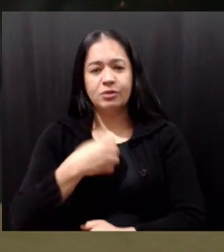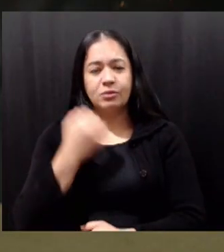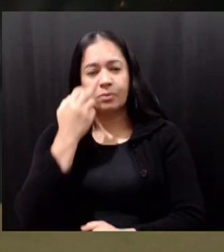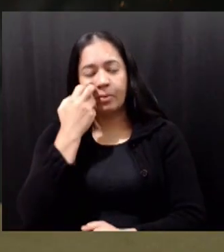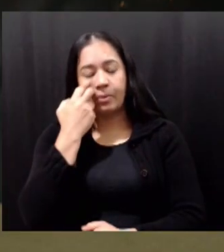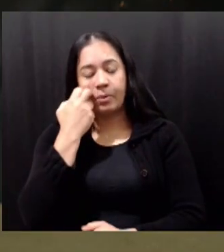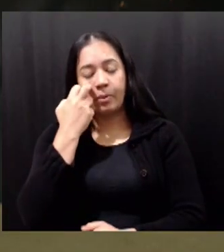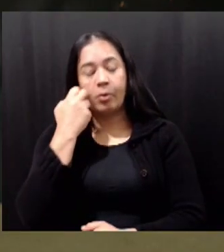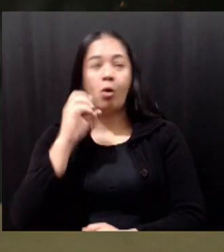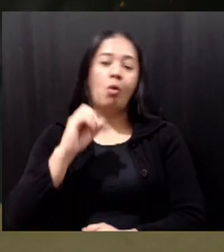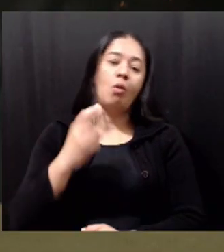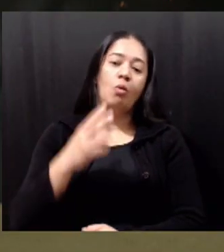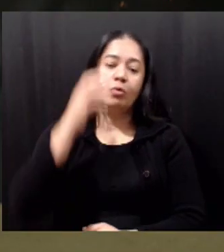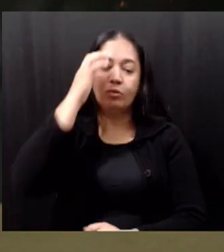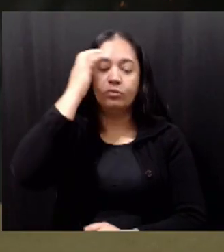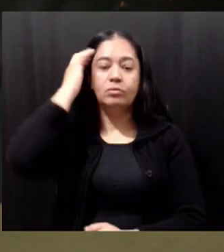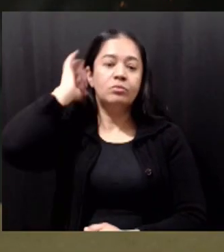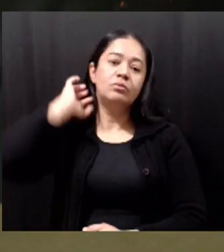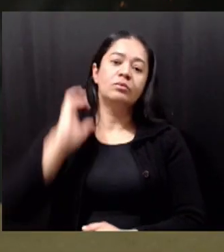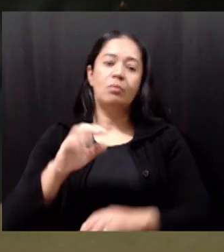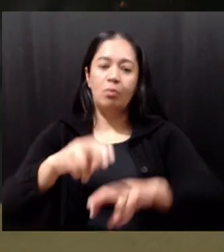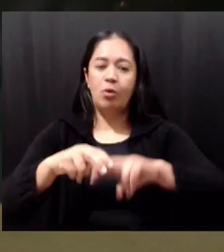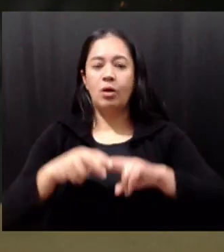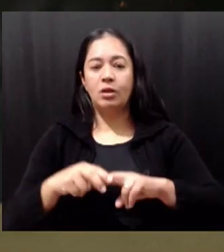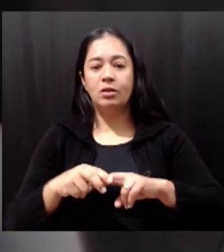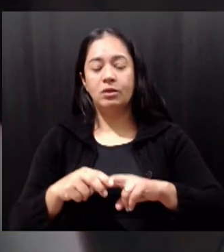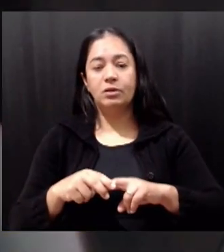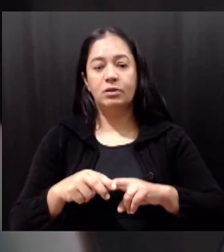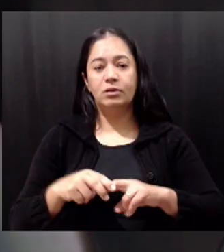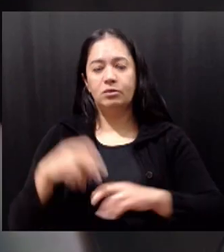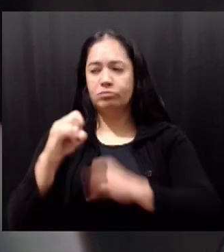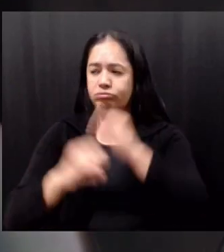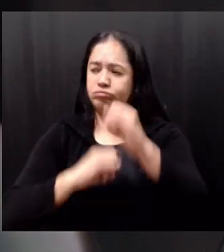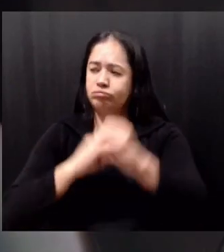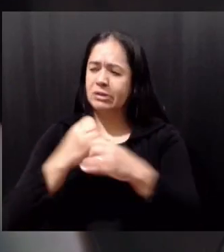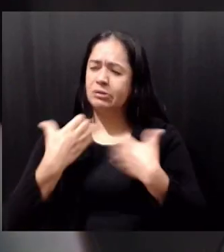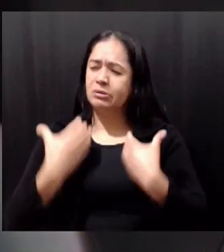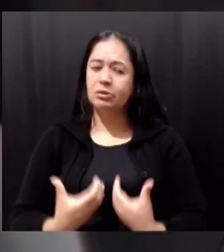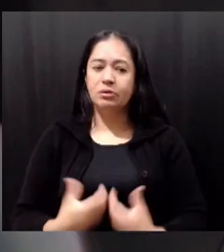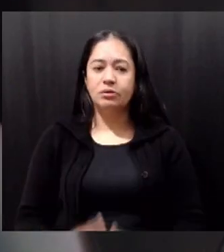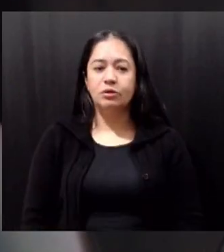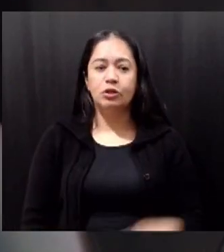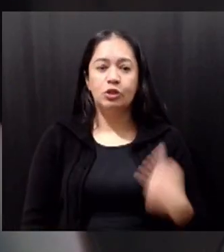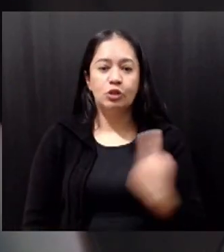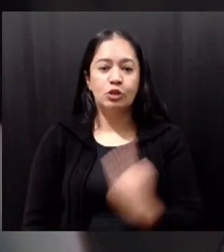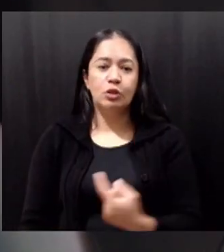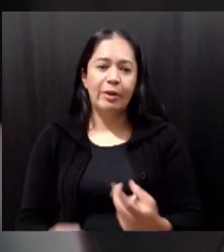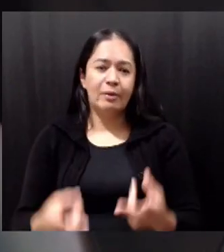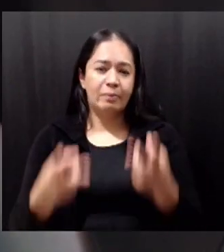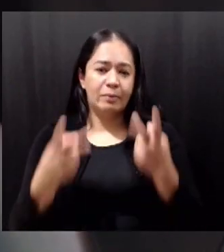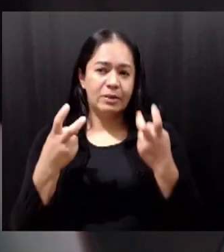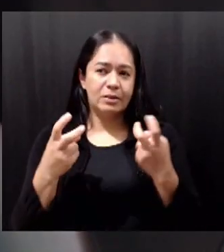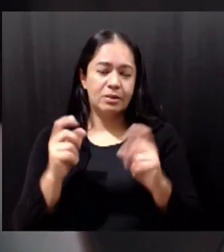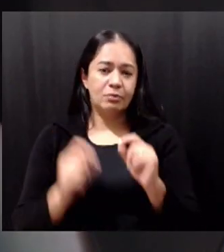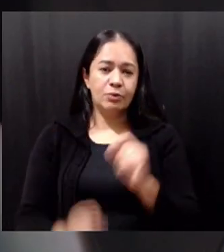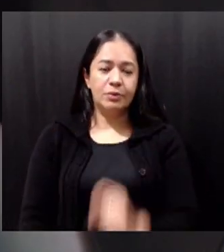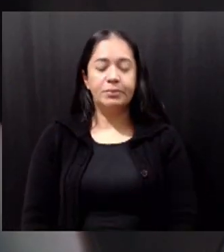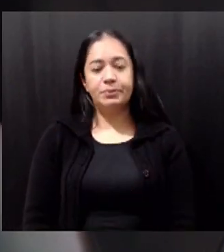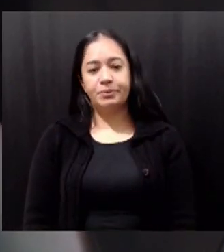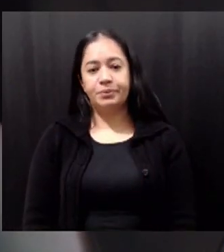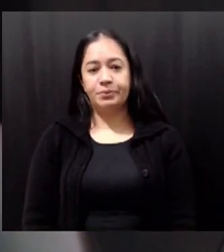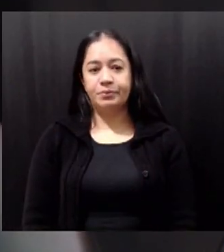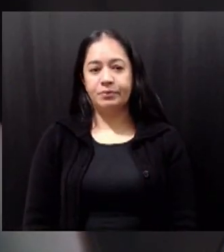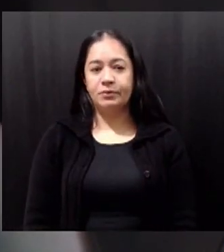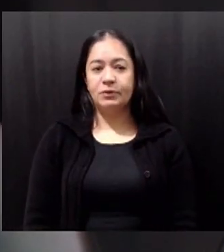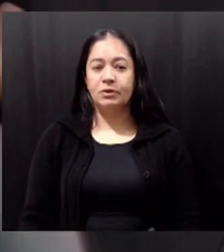responde, enfim, a essa fadiga digital. O que a gente vai observar de relato, né? Um cansaço que parece